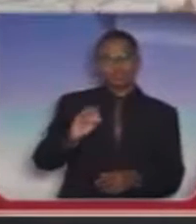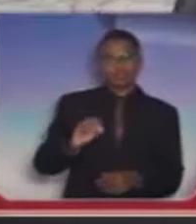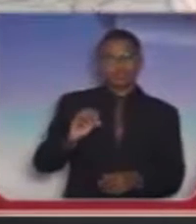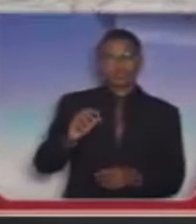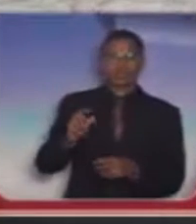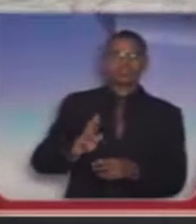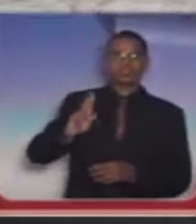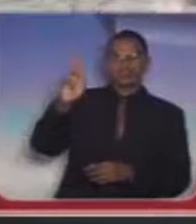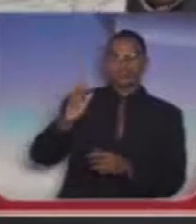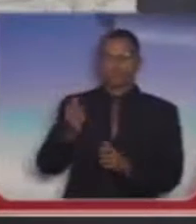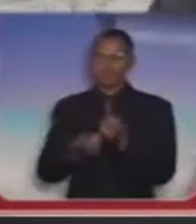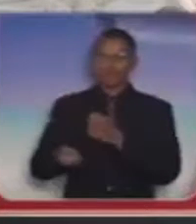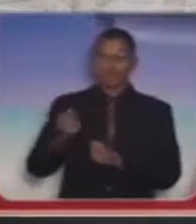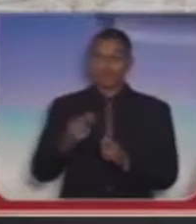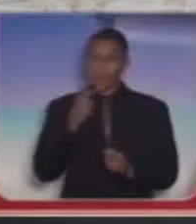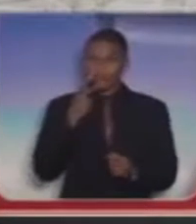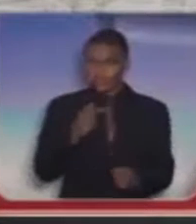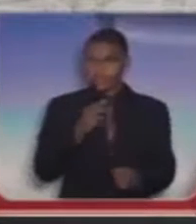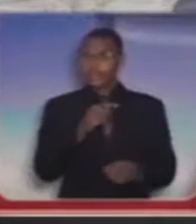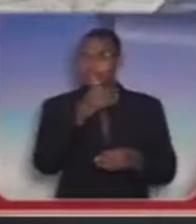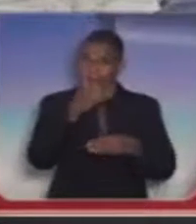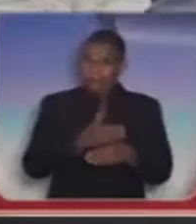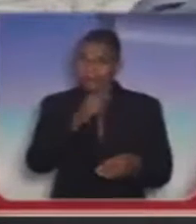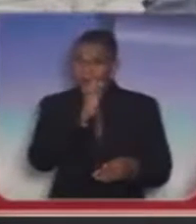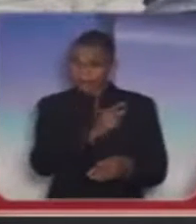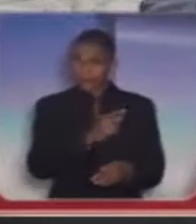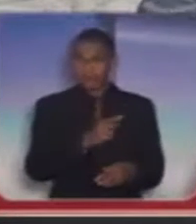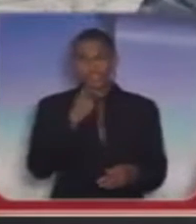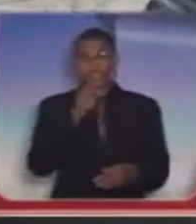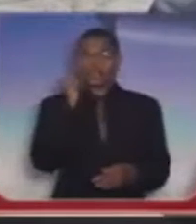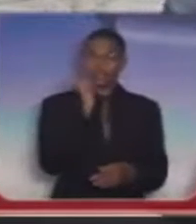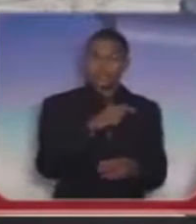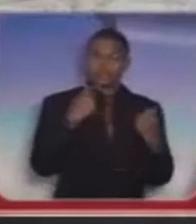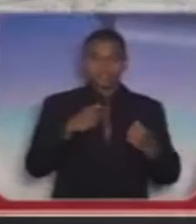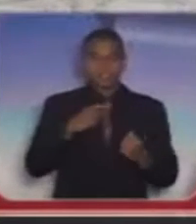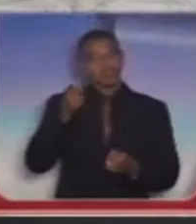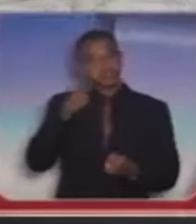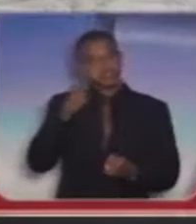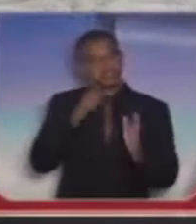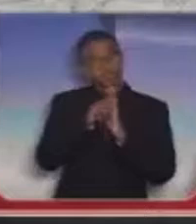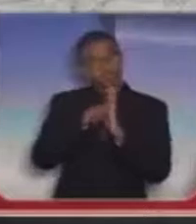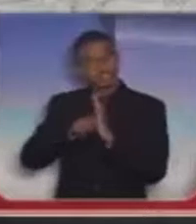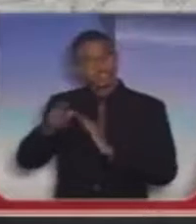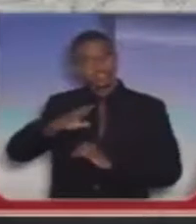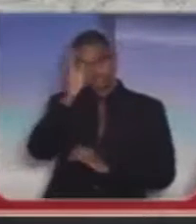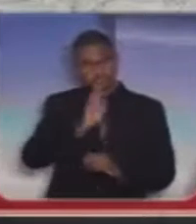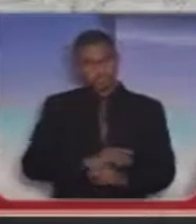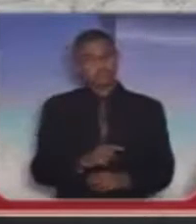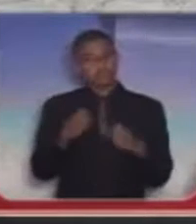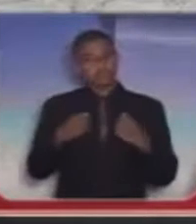disse lá que naquele momento nós deveríamos a lhe fazer uma consulta popular no brasil ali